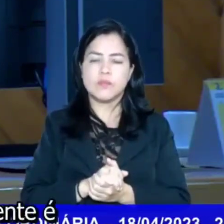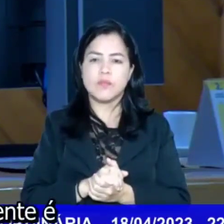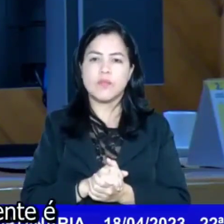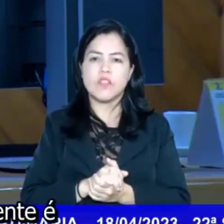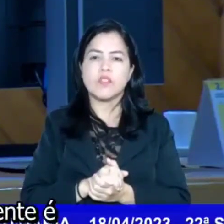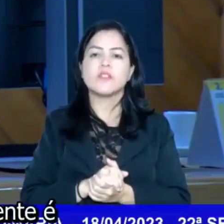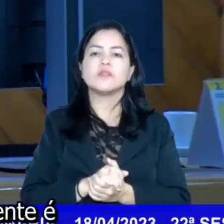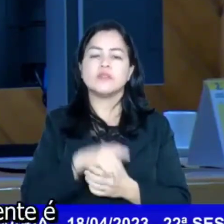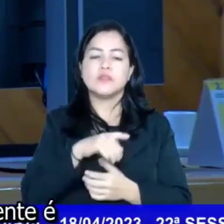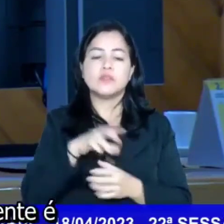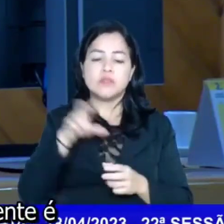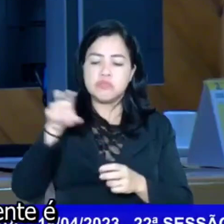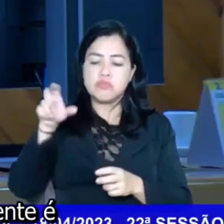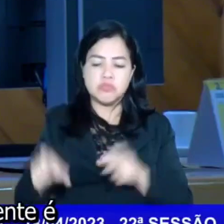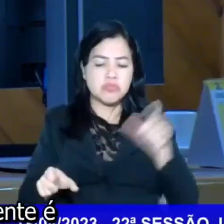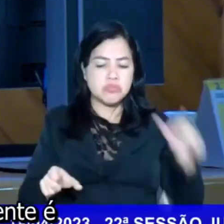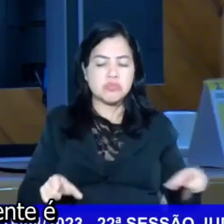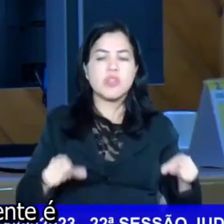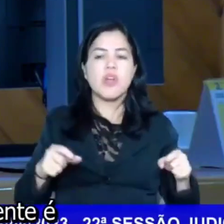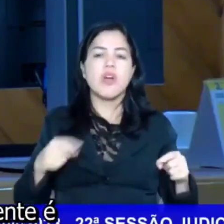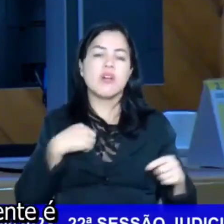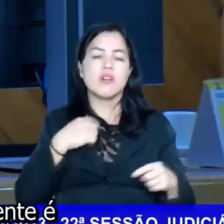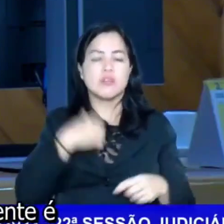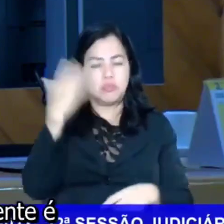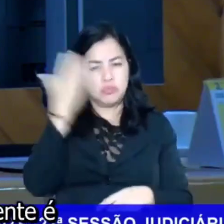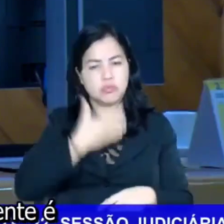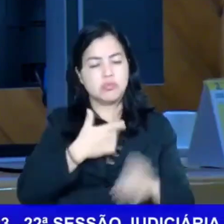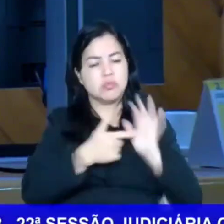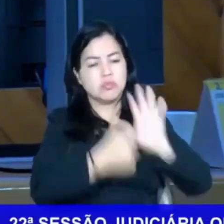as partes se defenderam e, fundamentalmente,